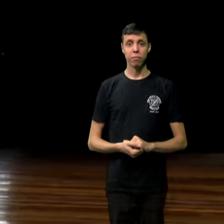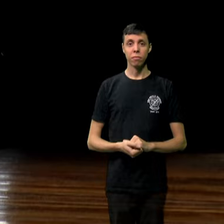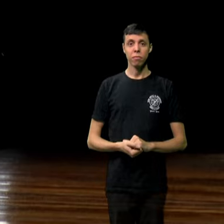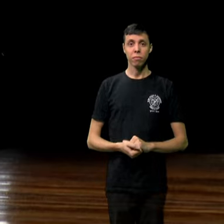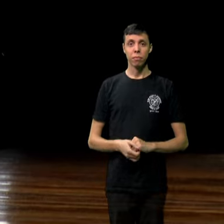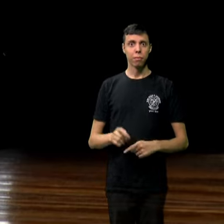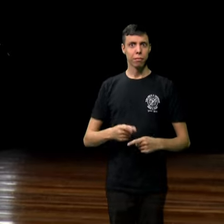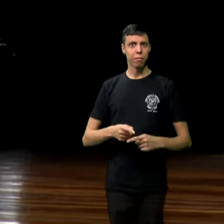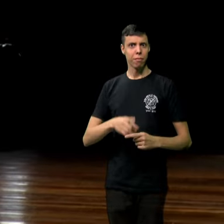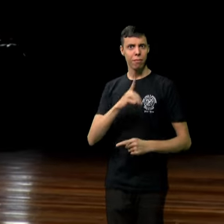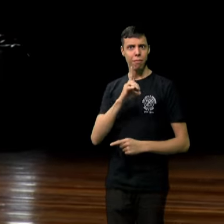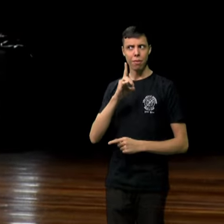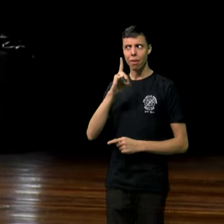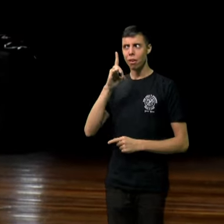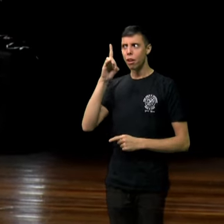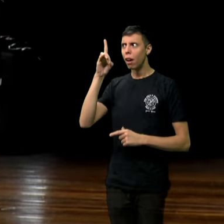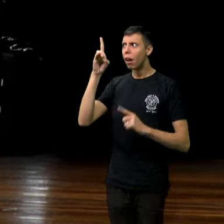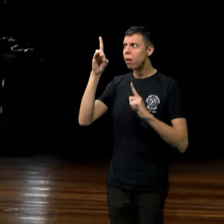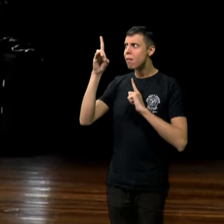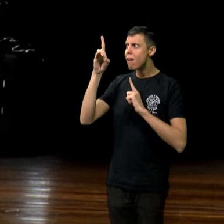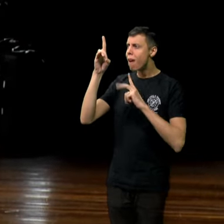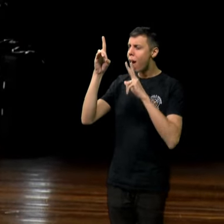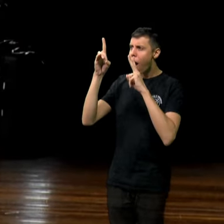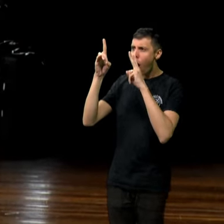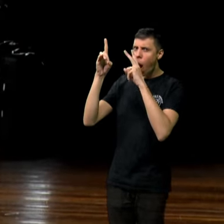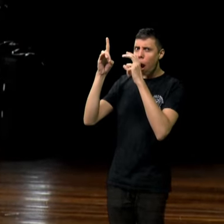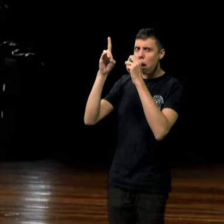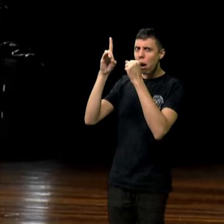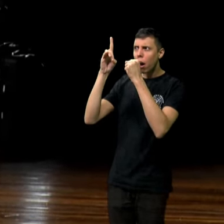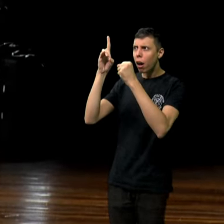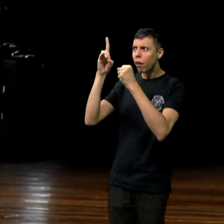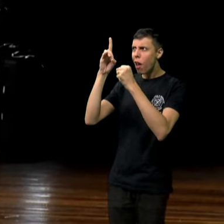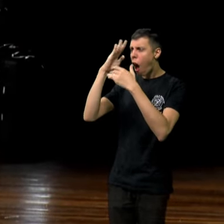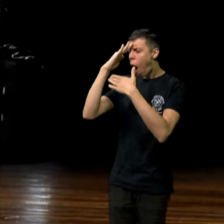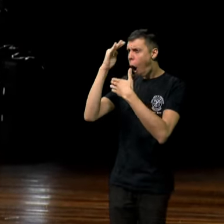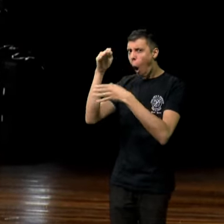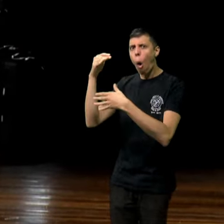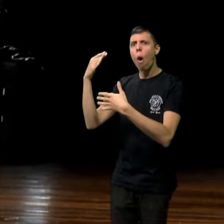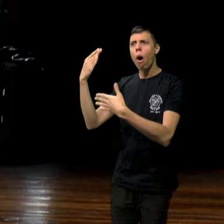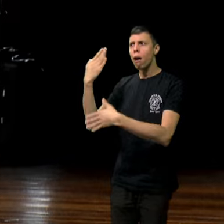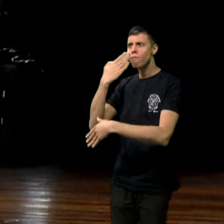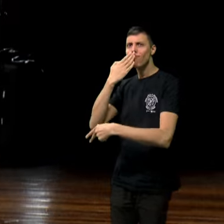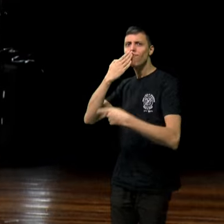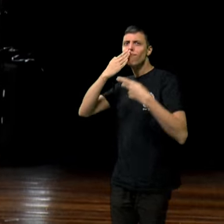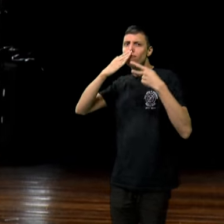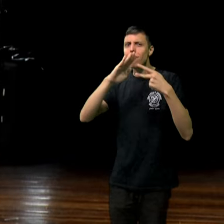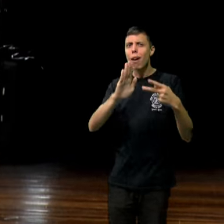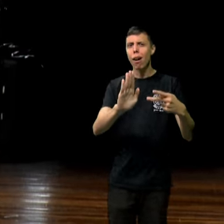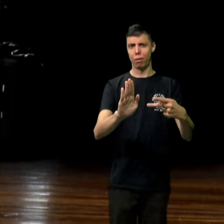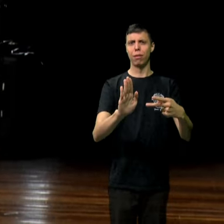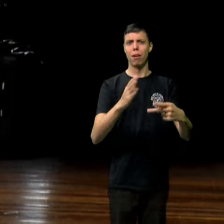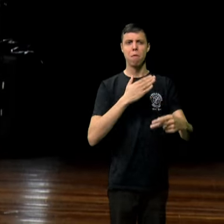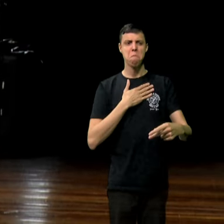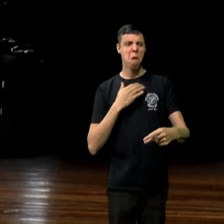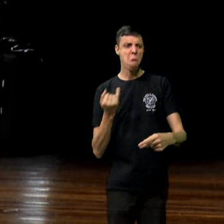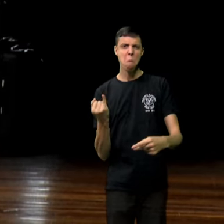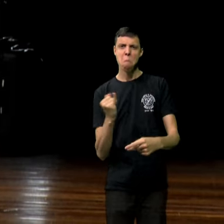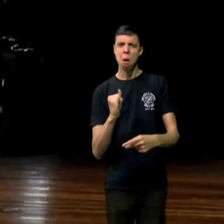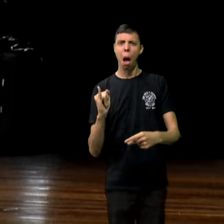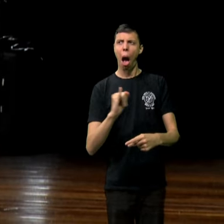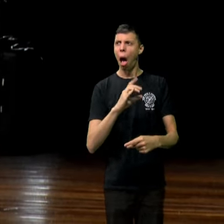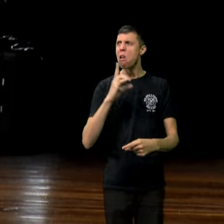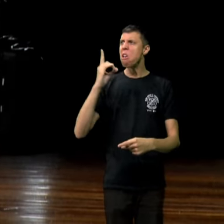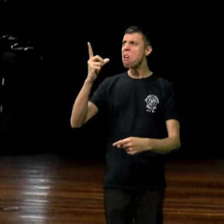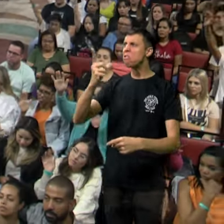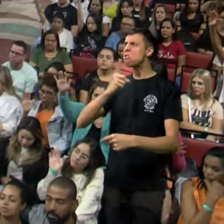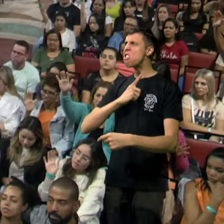Porque Deus é aquele que tem o poder para honrar o que Ele promete. Estou dizendo aqui, meu irmão, minha irmã, Deus tem